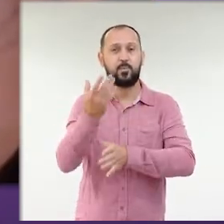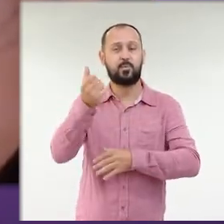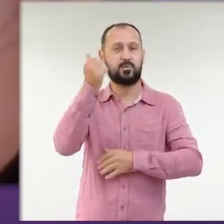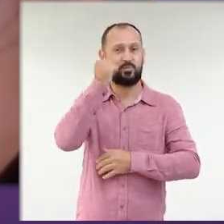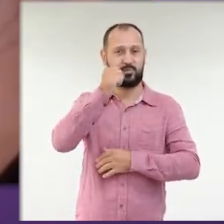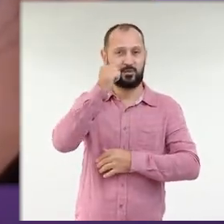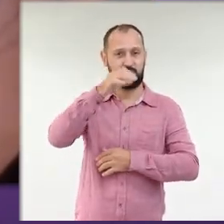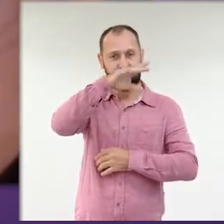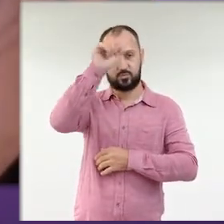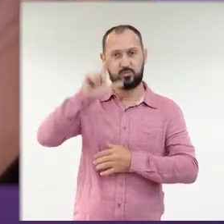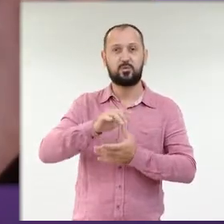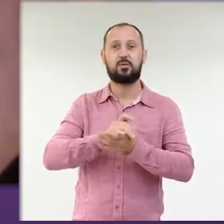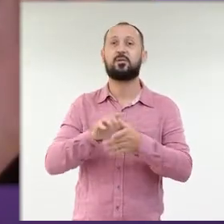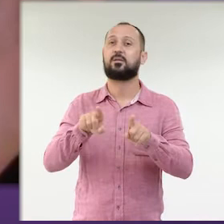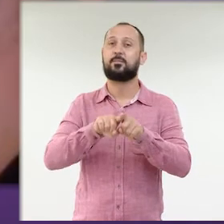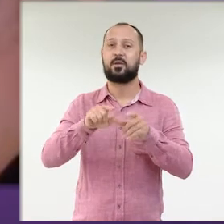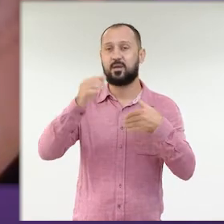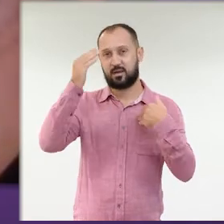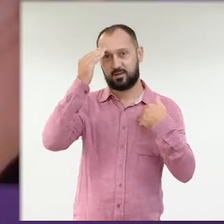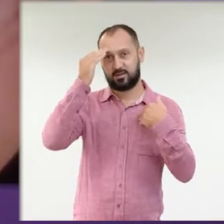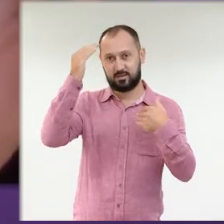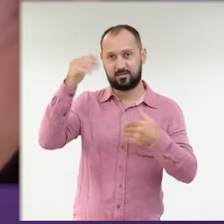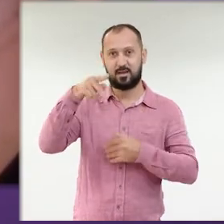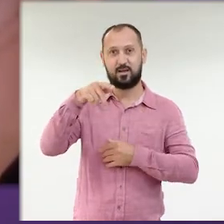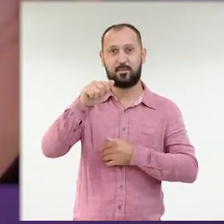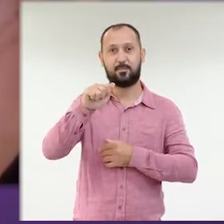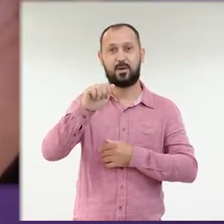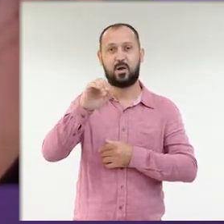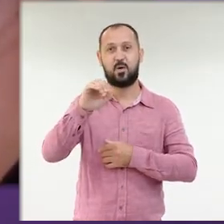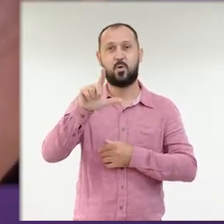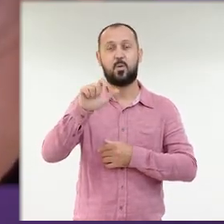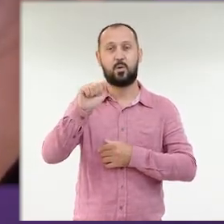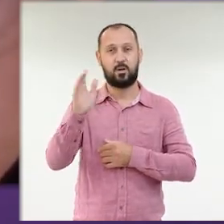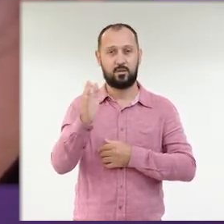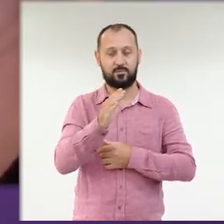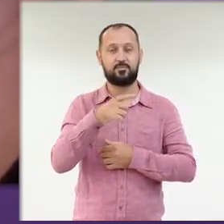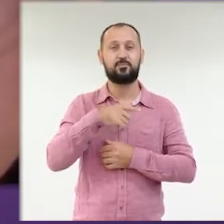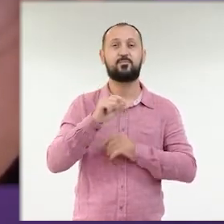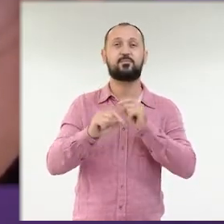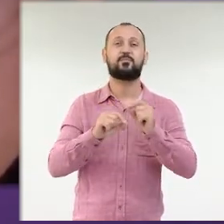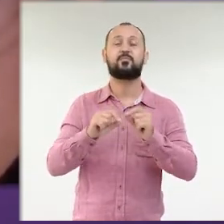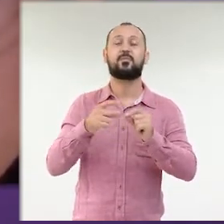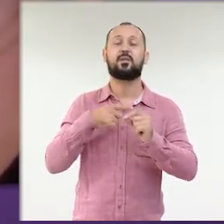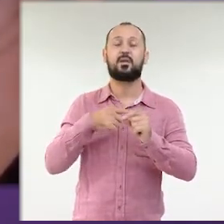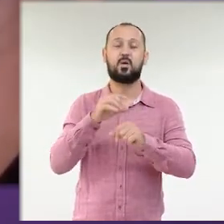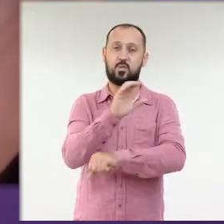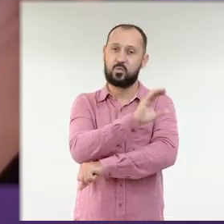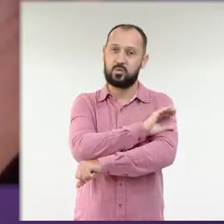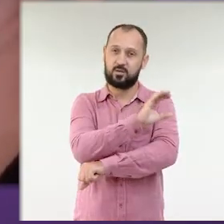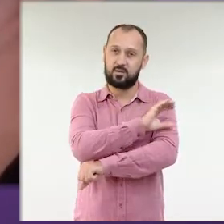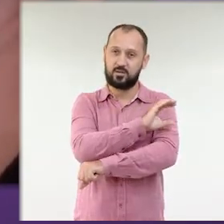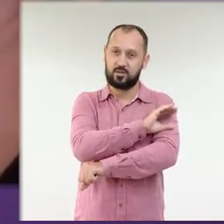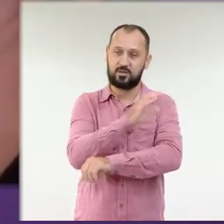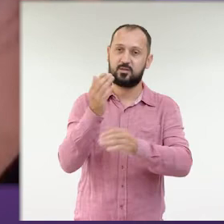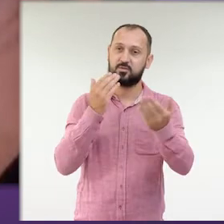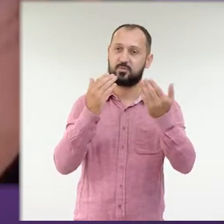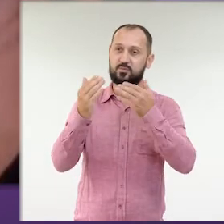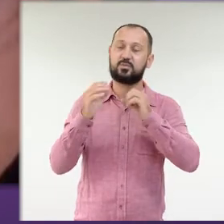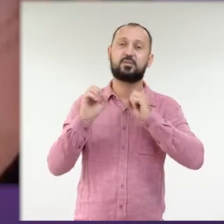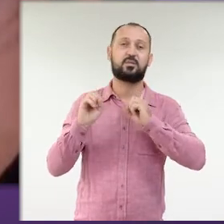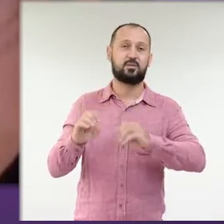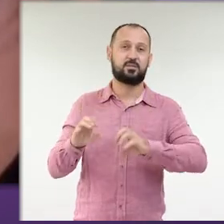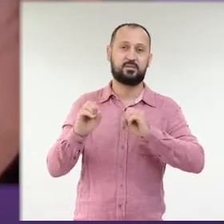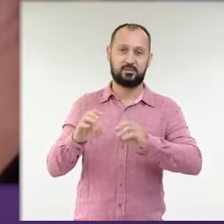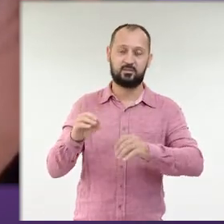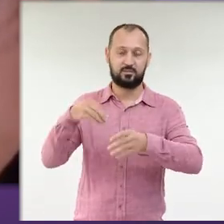mulheres sul-mato-grossenses. E agradecer também a Paola Nogueira Lopes, coordenadora de Psicologia Educacional da Secretaria